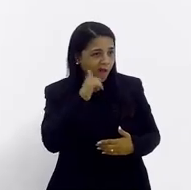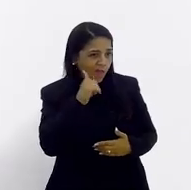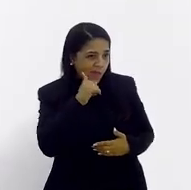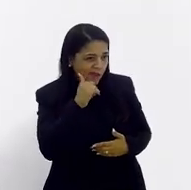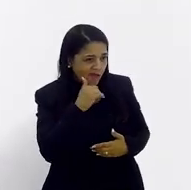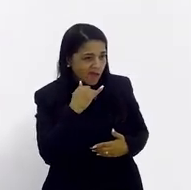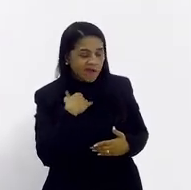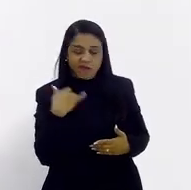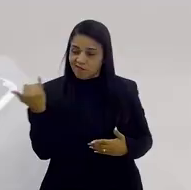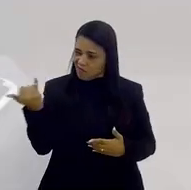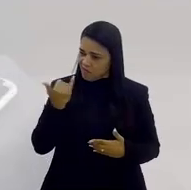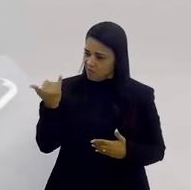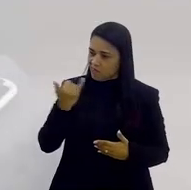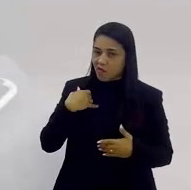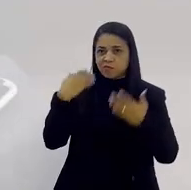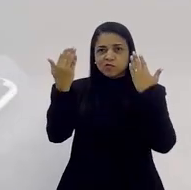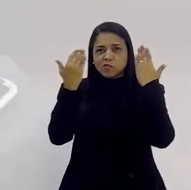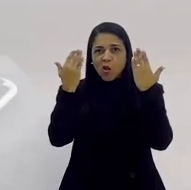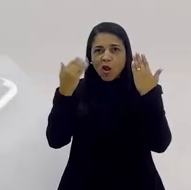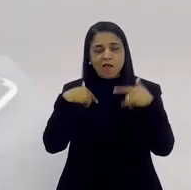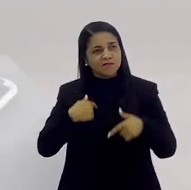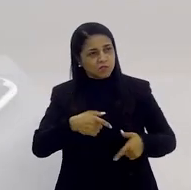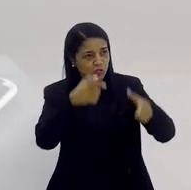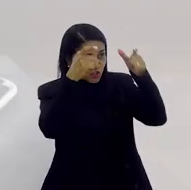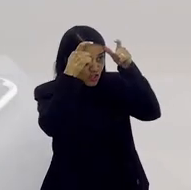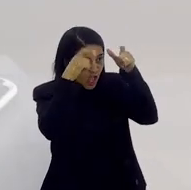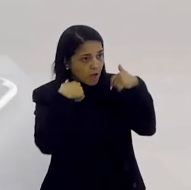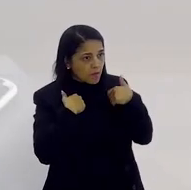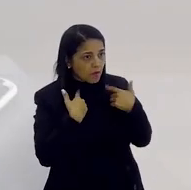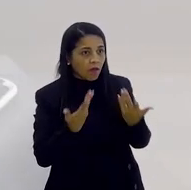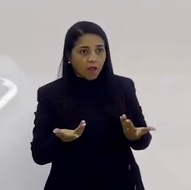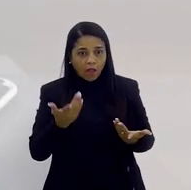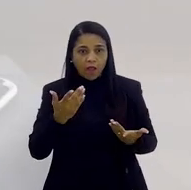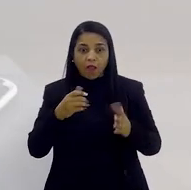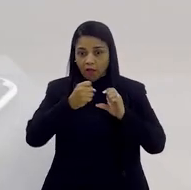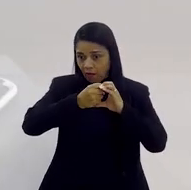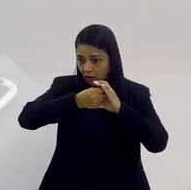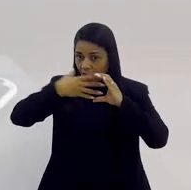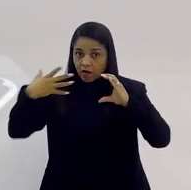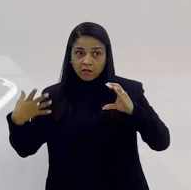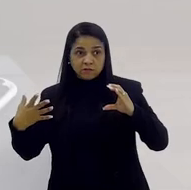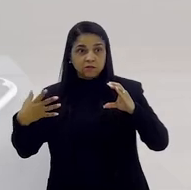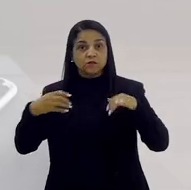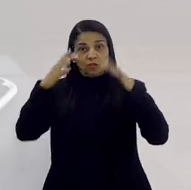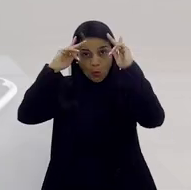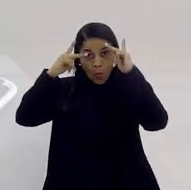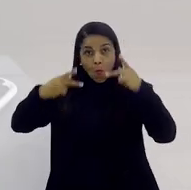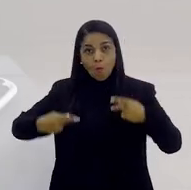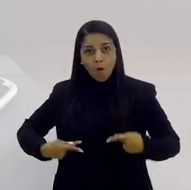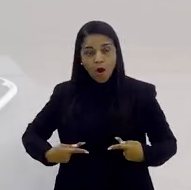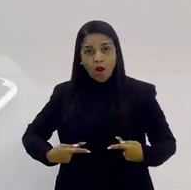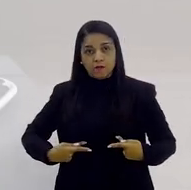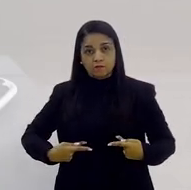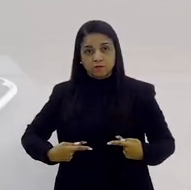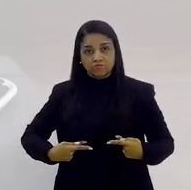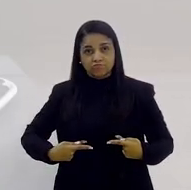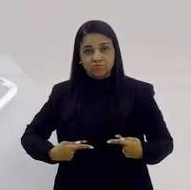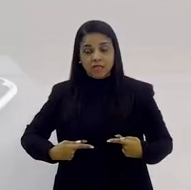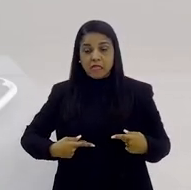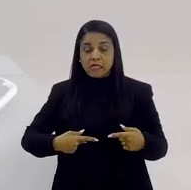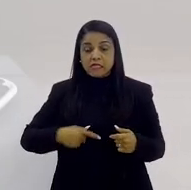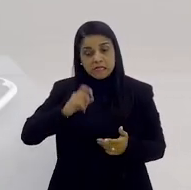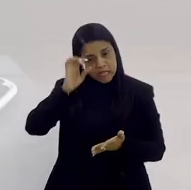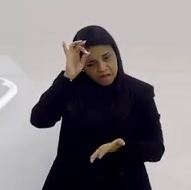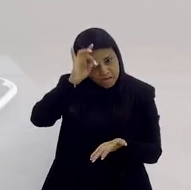se achou que ficou louca né claro diálogo ali né O que é isso o diabo ele tem todas as características humanas porque ele é um